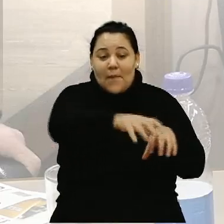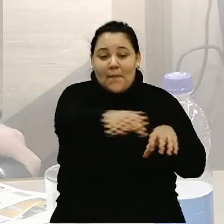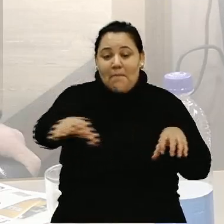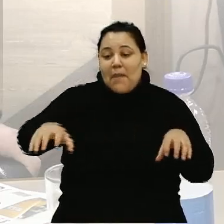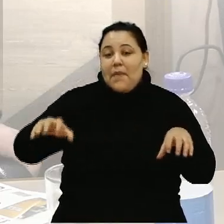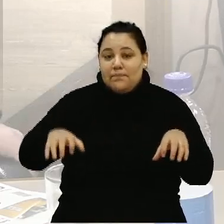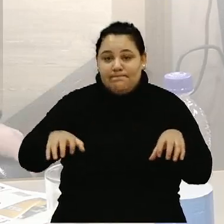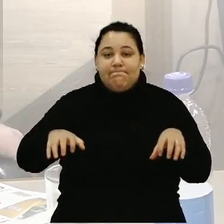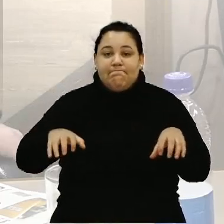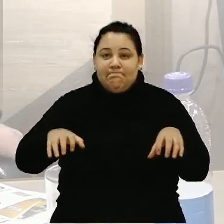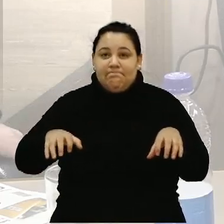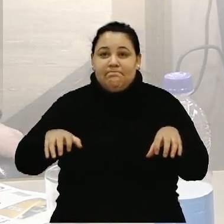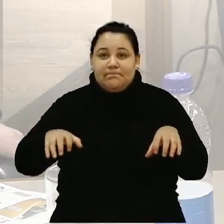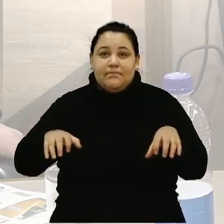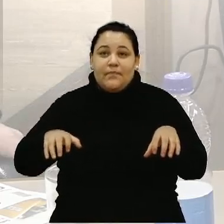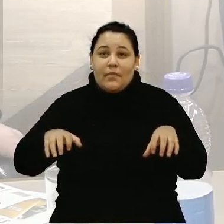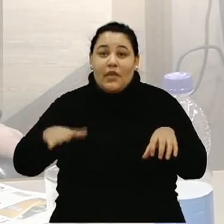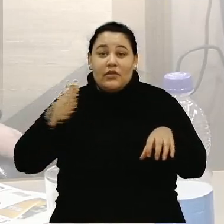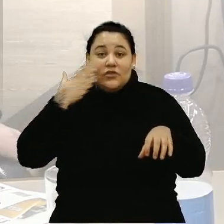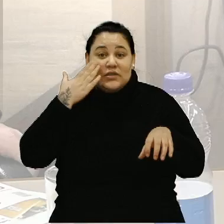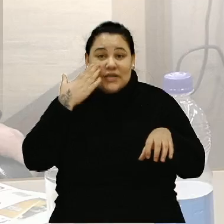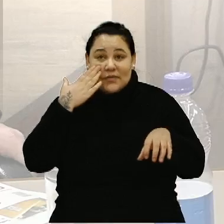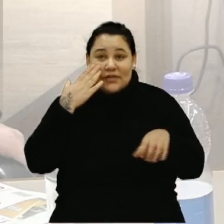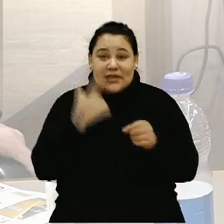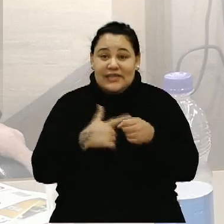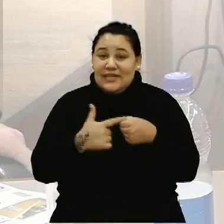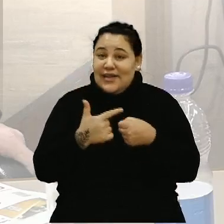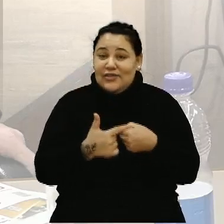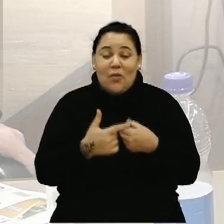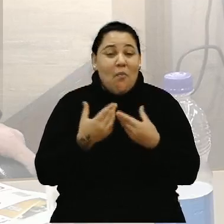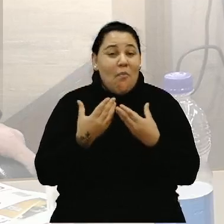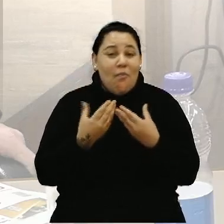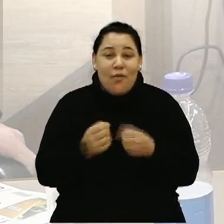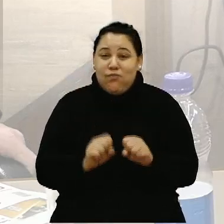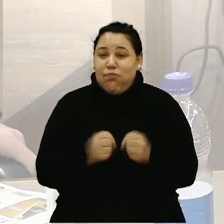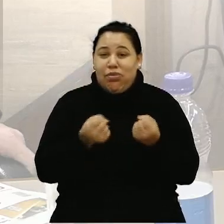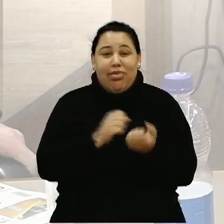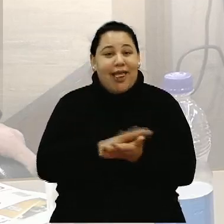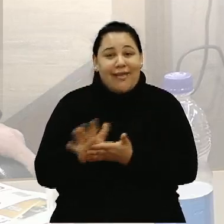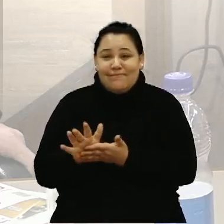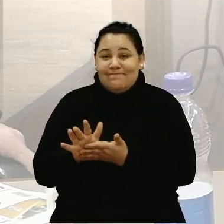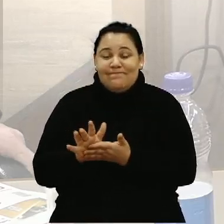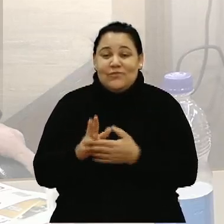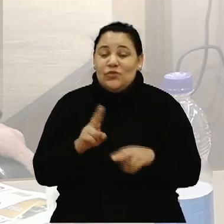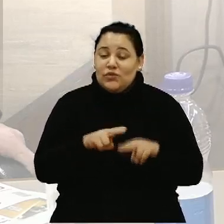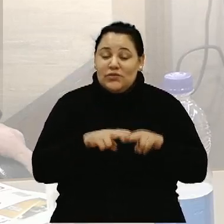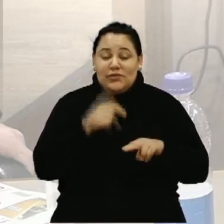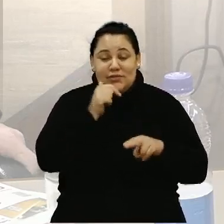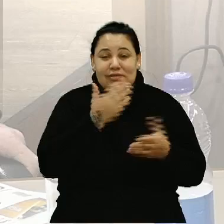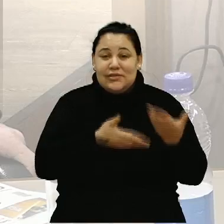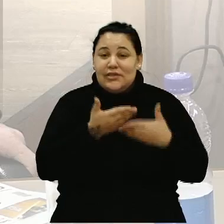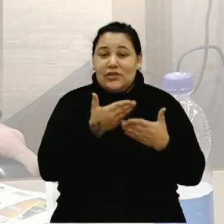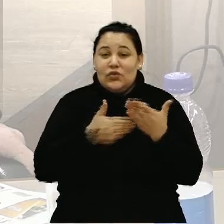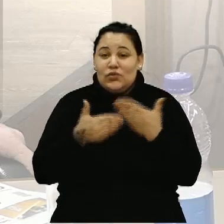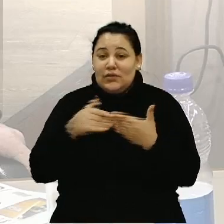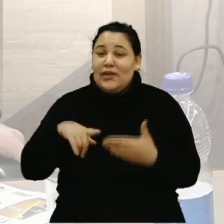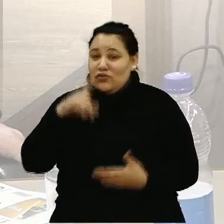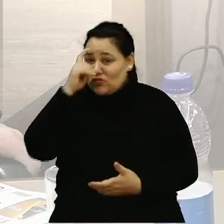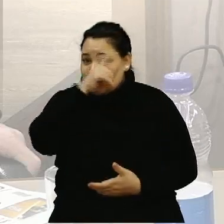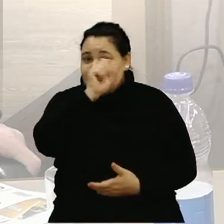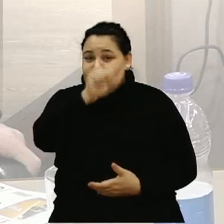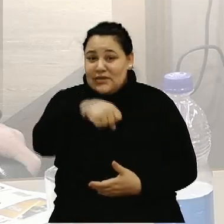cidade, mas a gente sabe que a cidade foi amplamente afetada, né? E por isso, realmente, para dar conta, a gente tem algumas dificuldades,